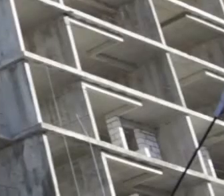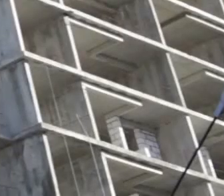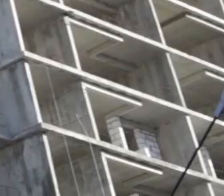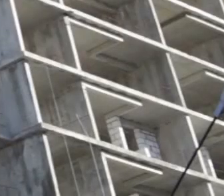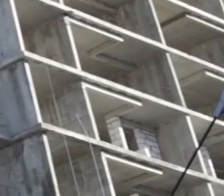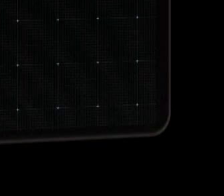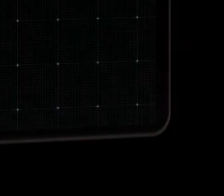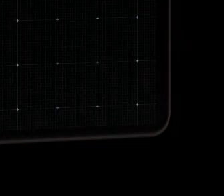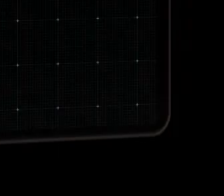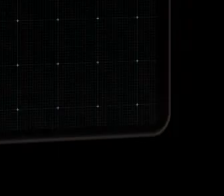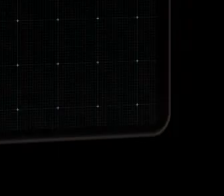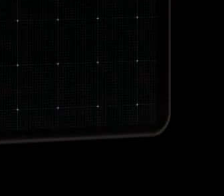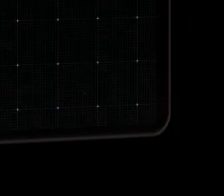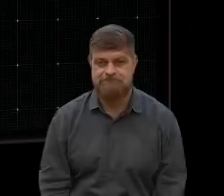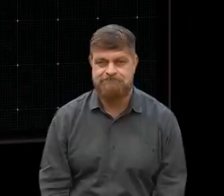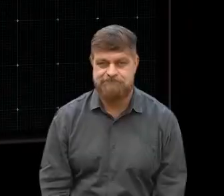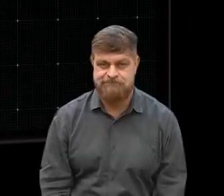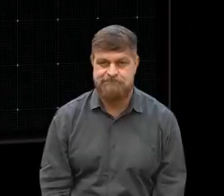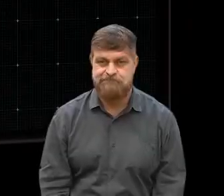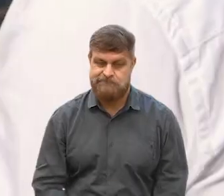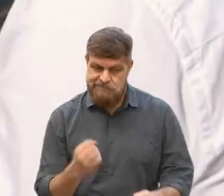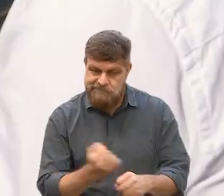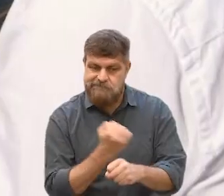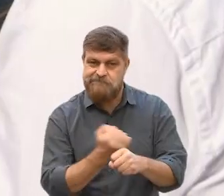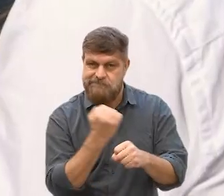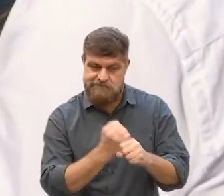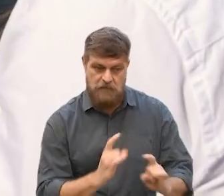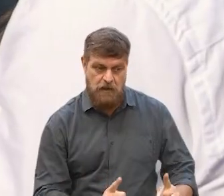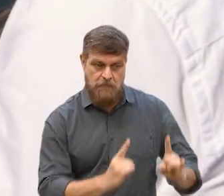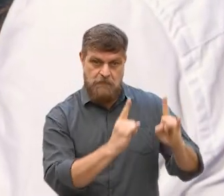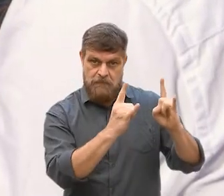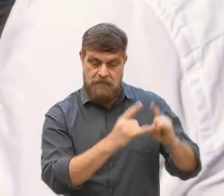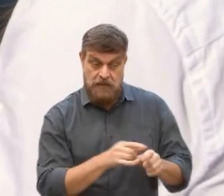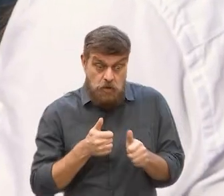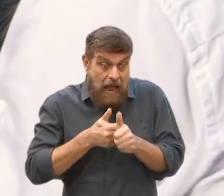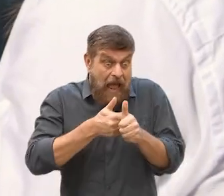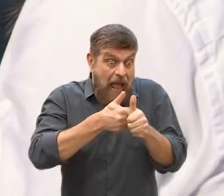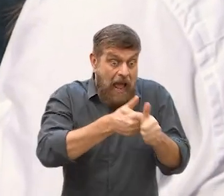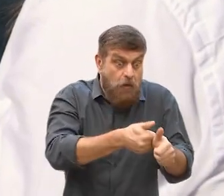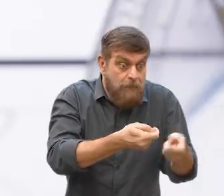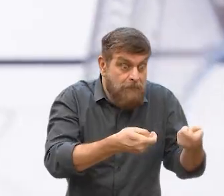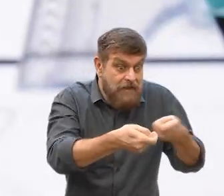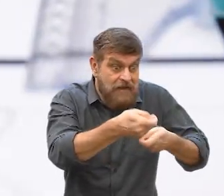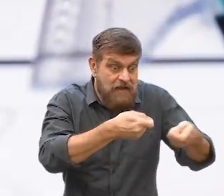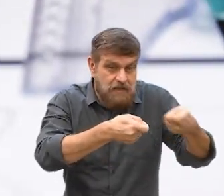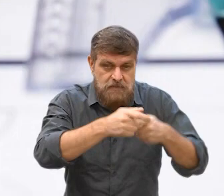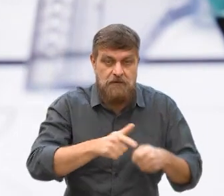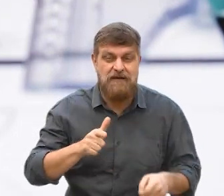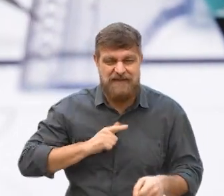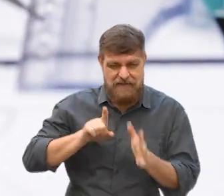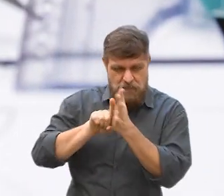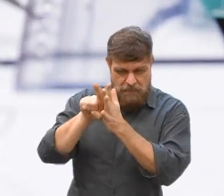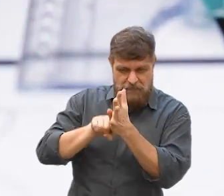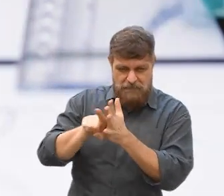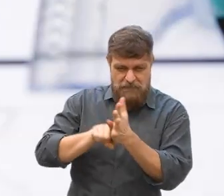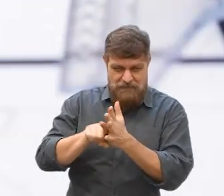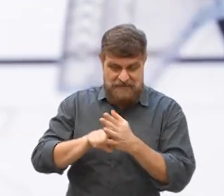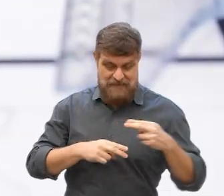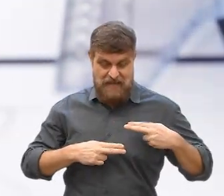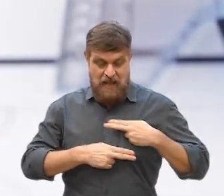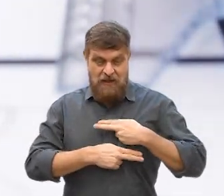Então a gente vê que ela é um sucesso, tanta batalha, tanta luta e empenho dela. Eu trabalhava